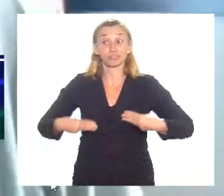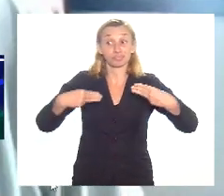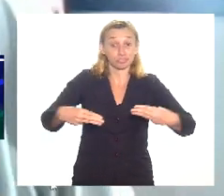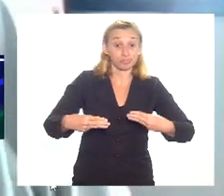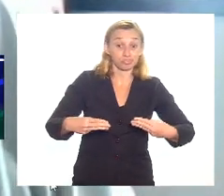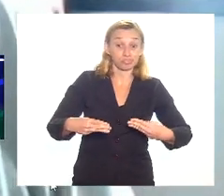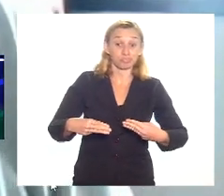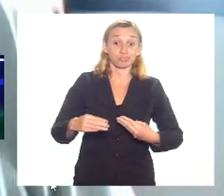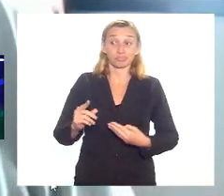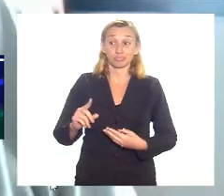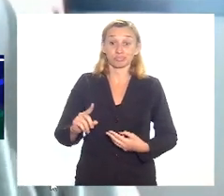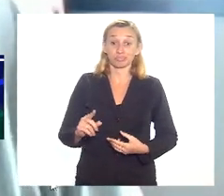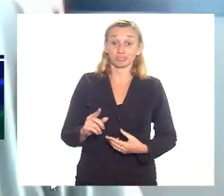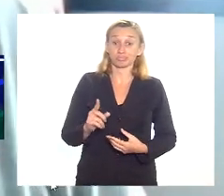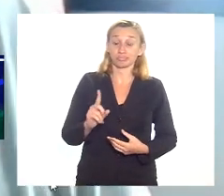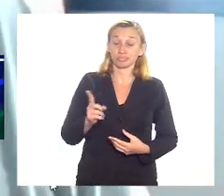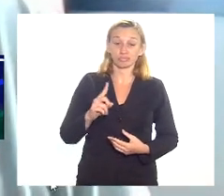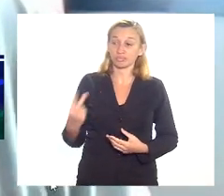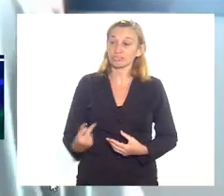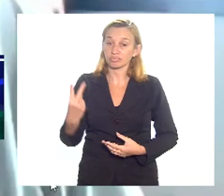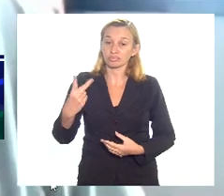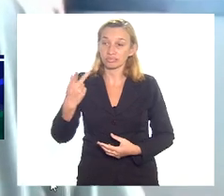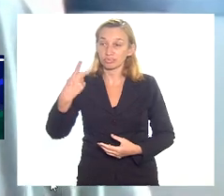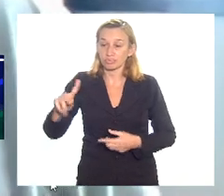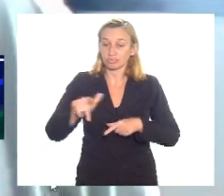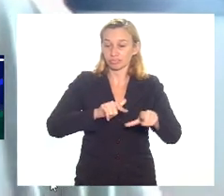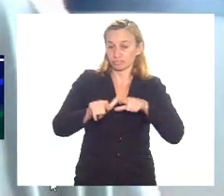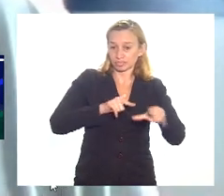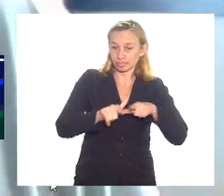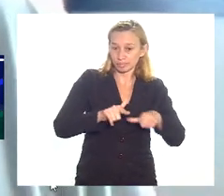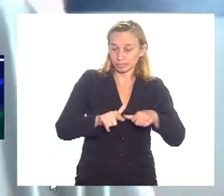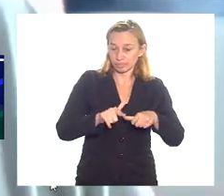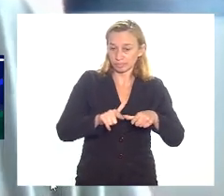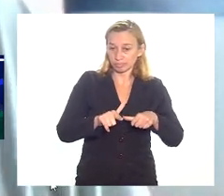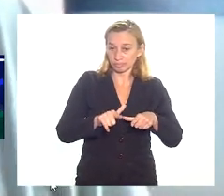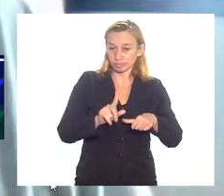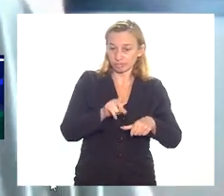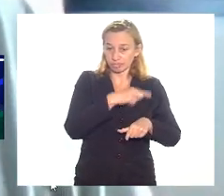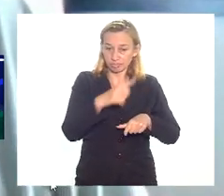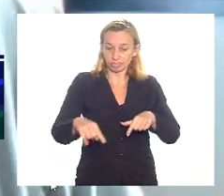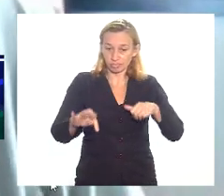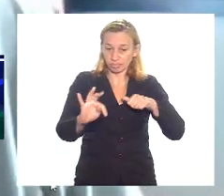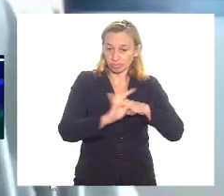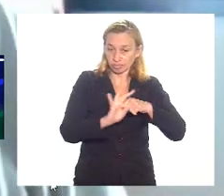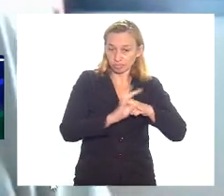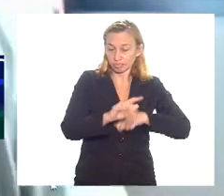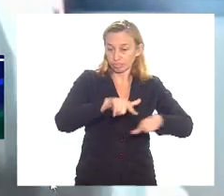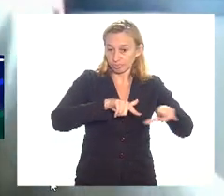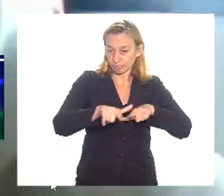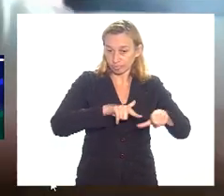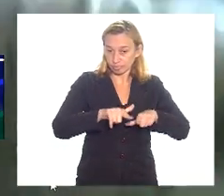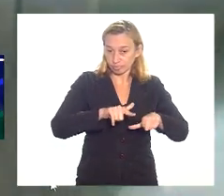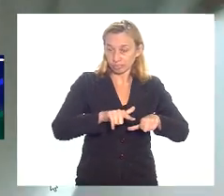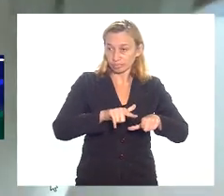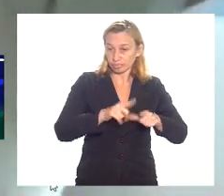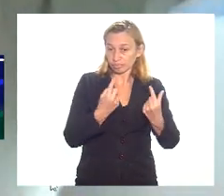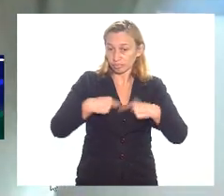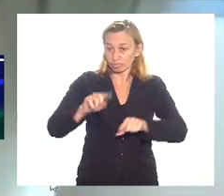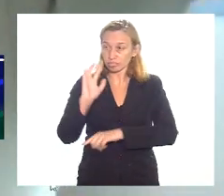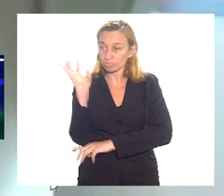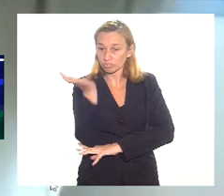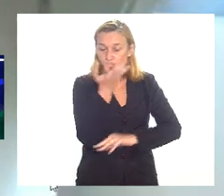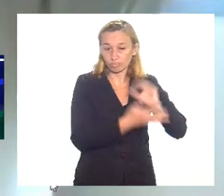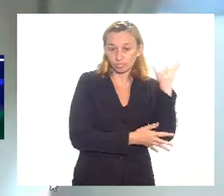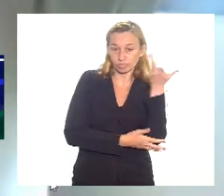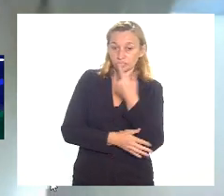não honra o seu cargo, que foi desqualificar um trabalho técnico, profissional e eficiente de combate ao crime ambiental. Não adianta ir